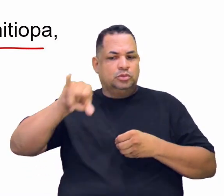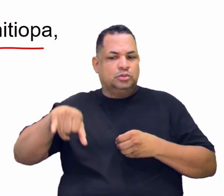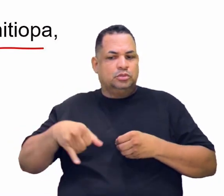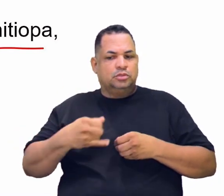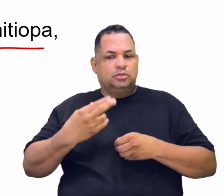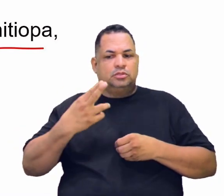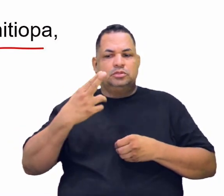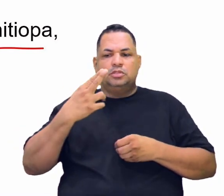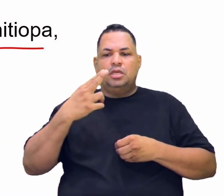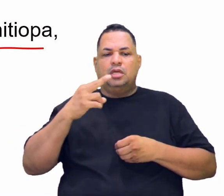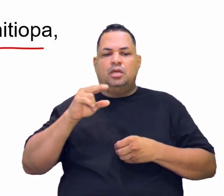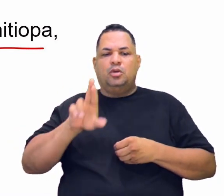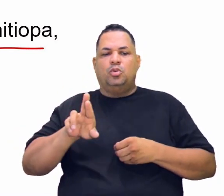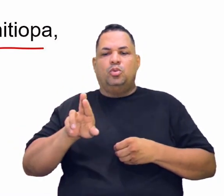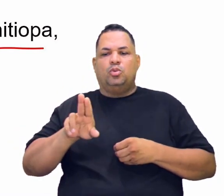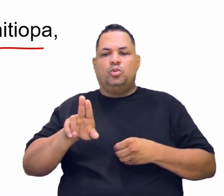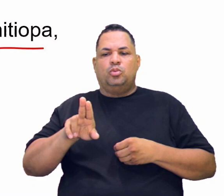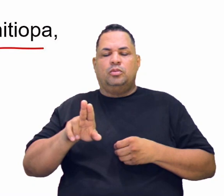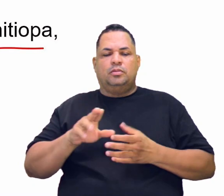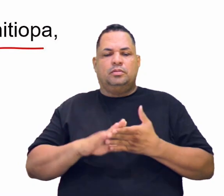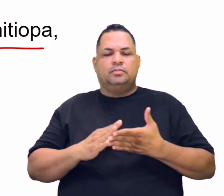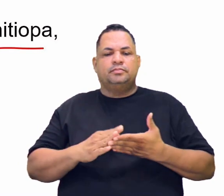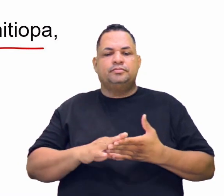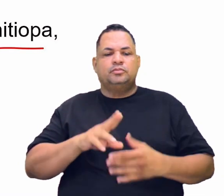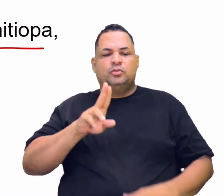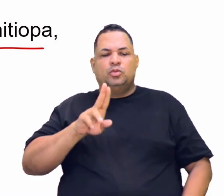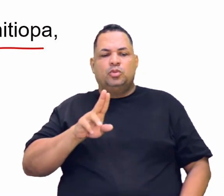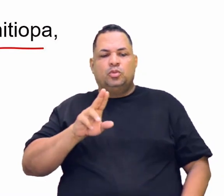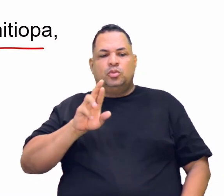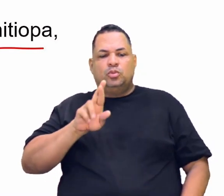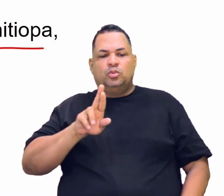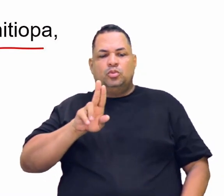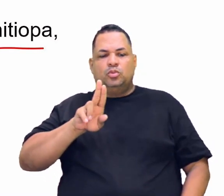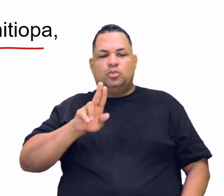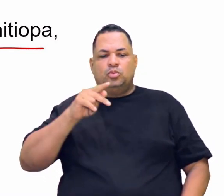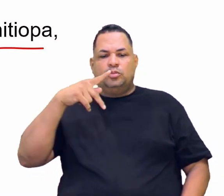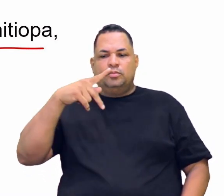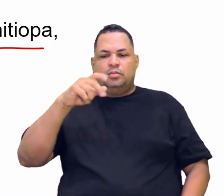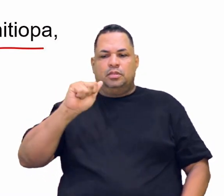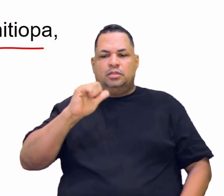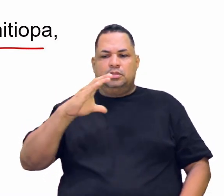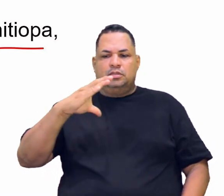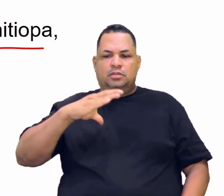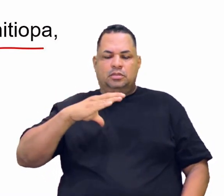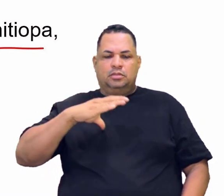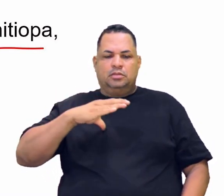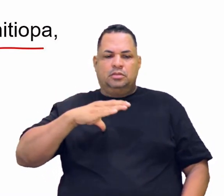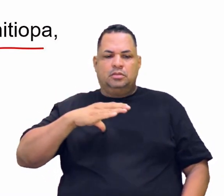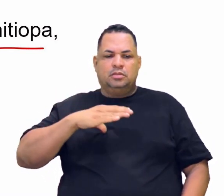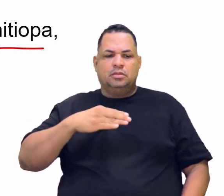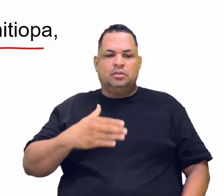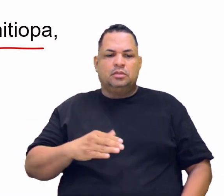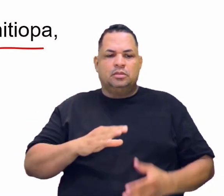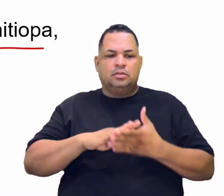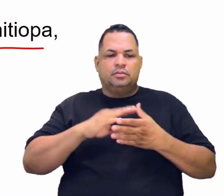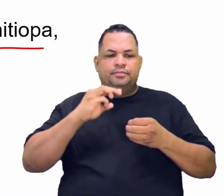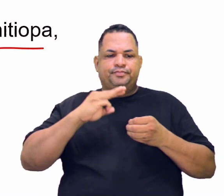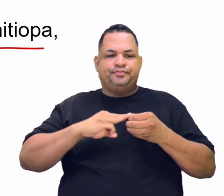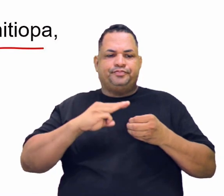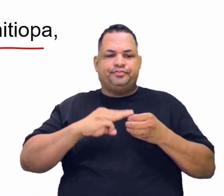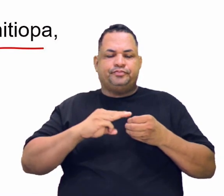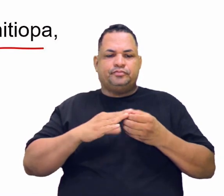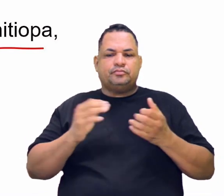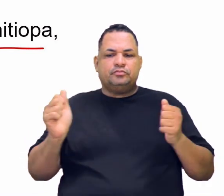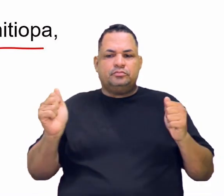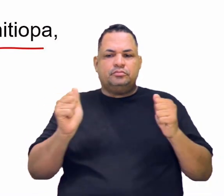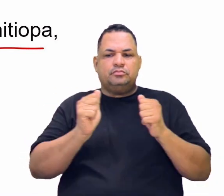Urupá, só da família linguística, Urupá, nós também temos ali uma cidadezinha, um município,